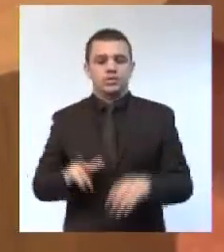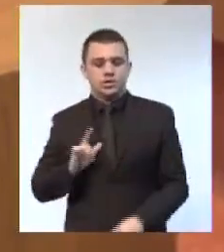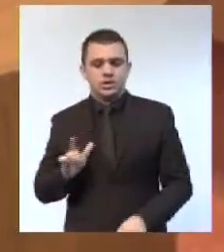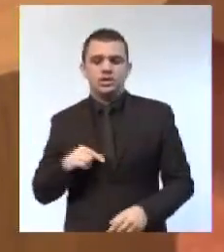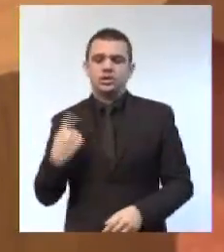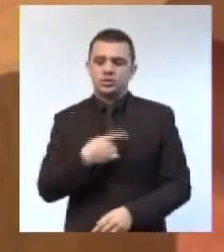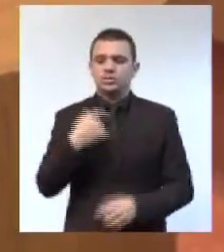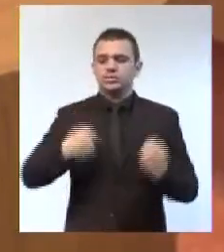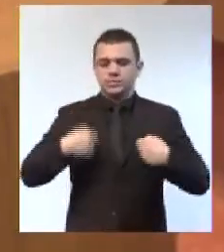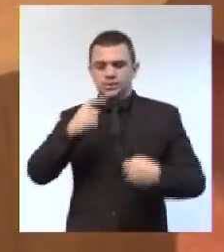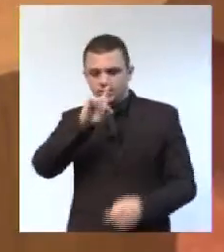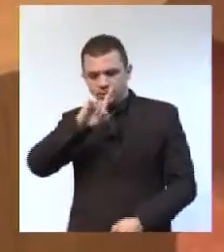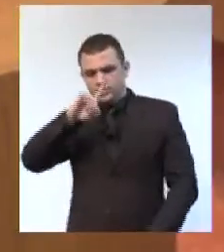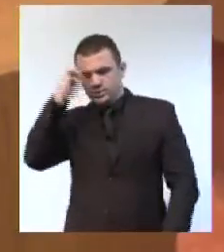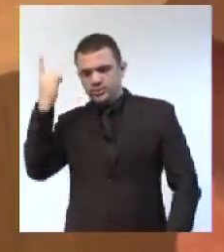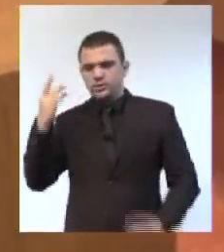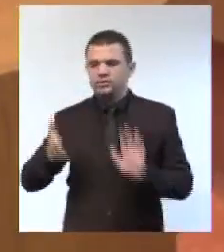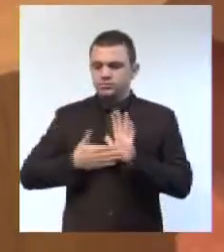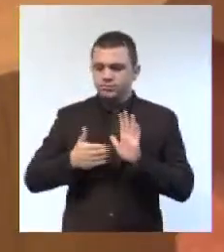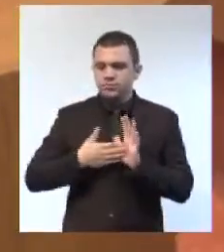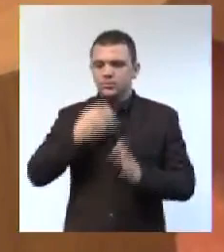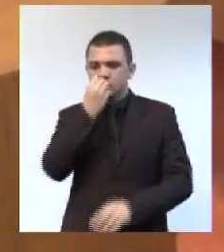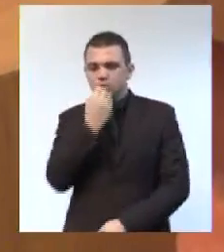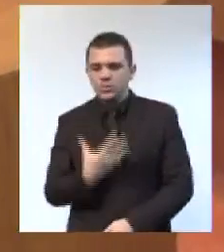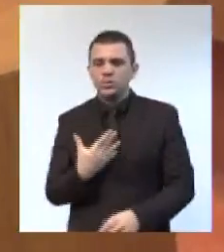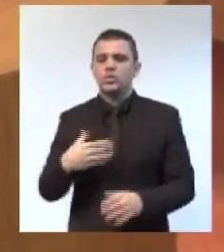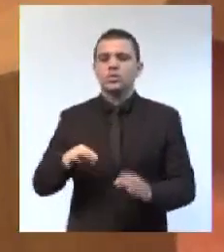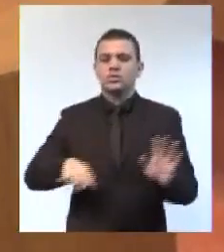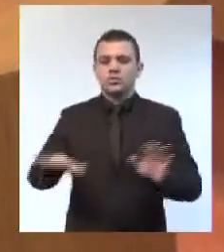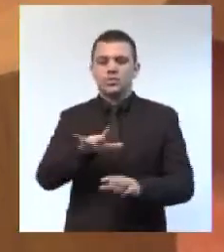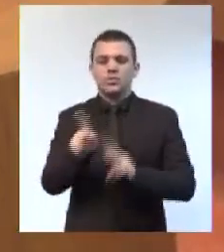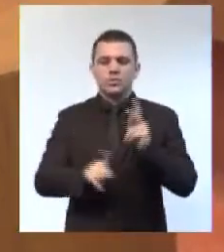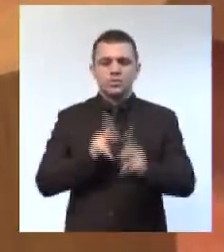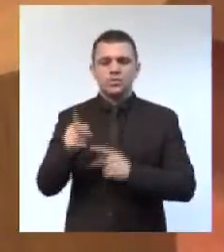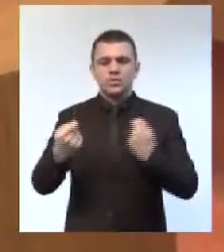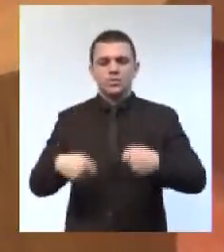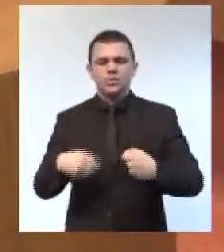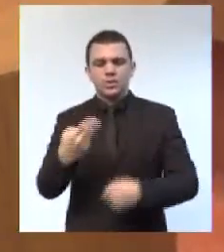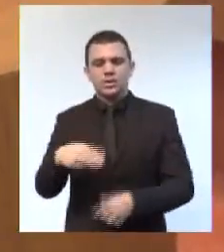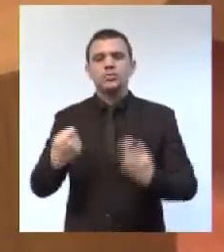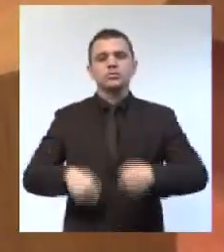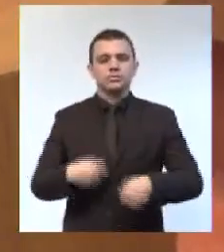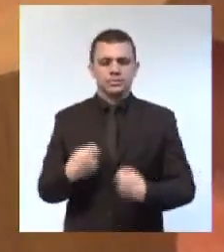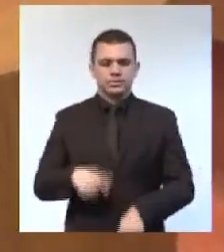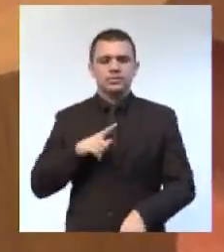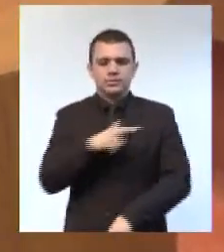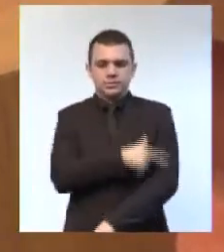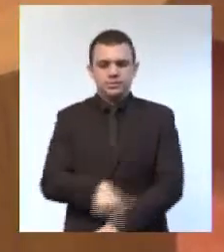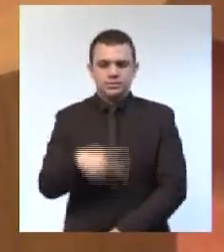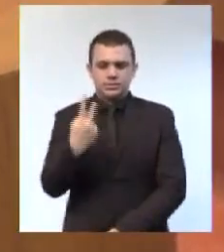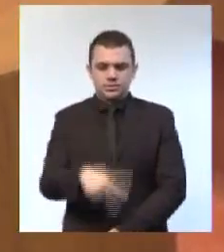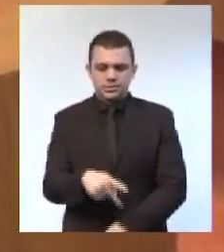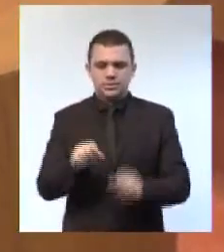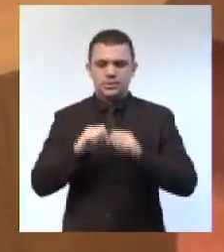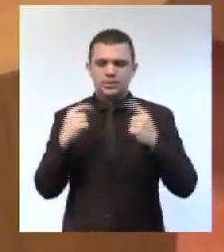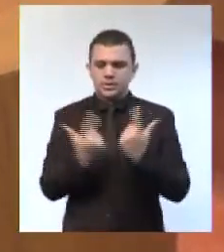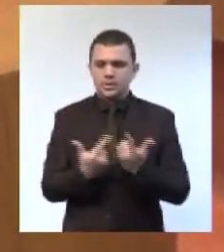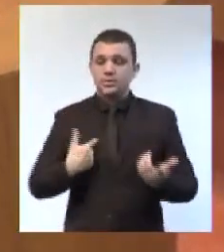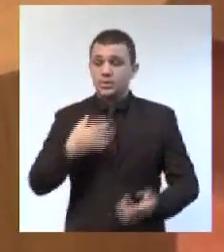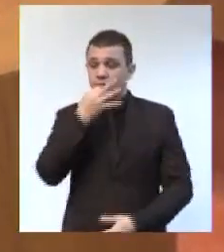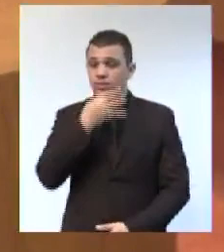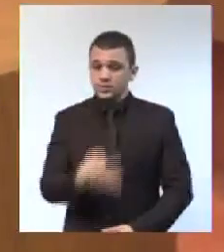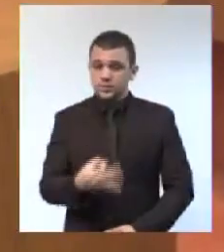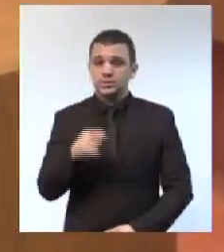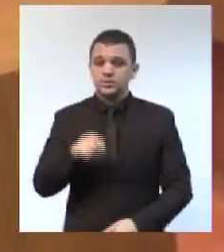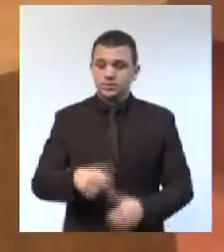e propositivas que o povo do Maranhão espera a conduta desta casa. E é isso que eu quero acreditar, que essa legislatura haverá